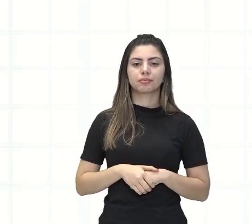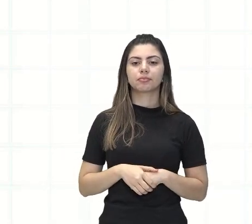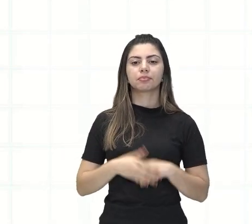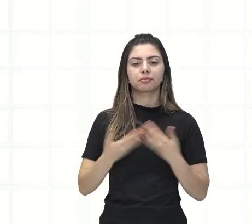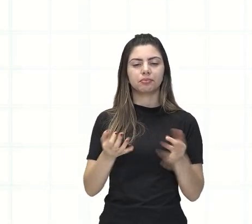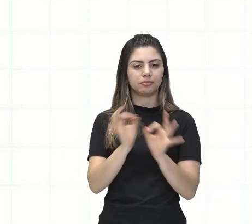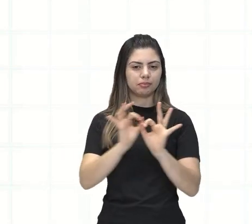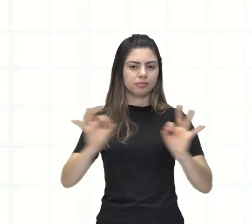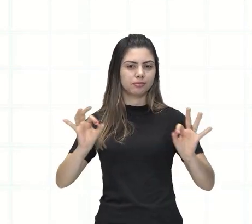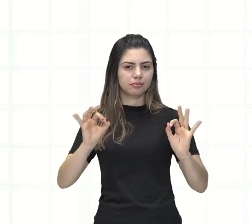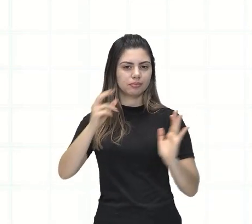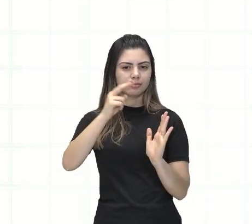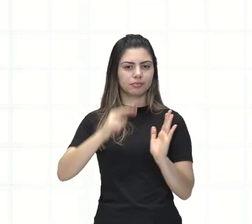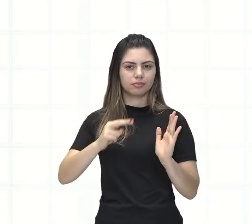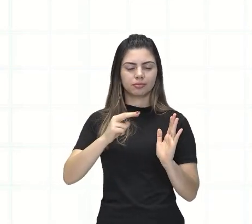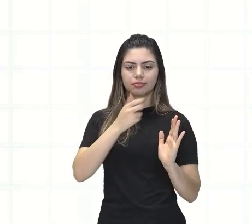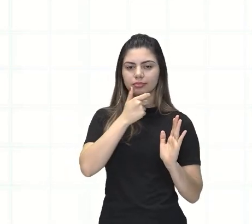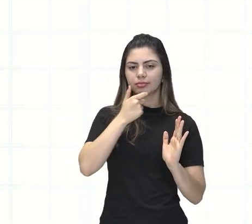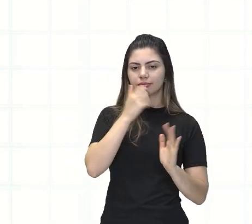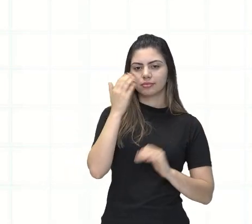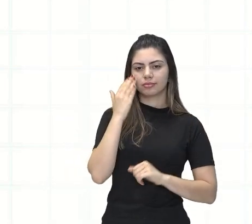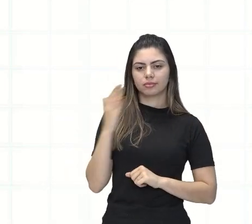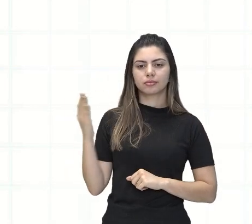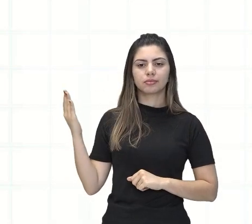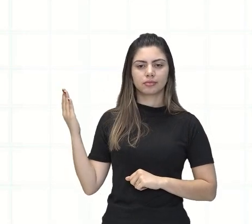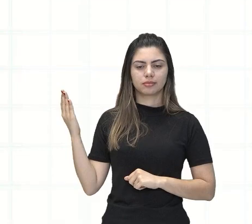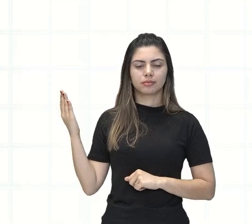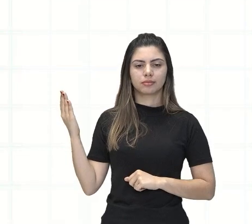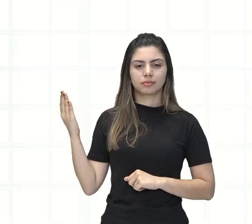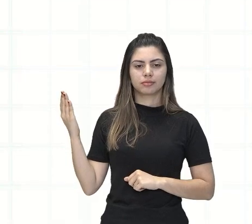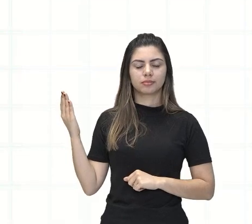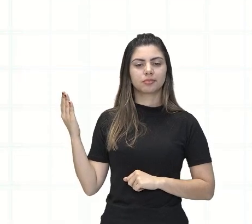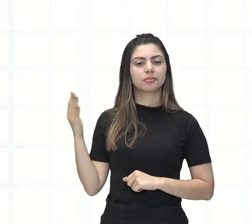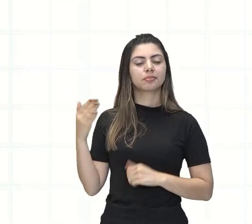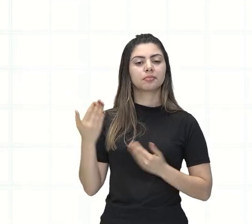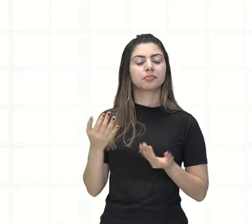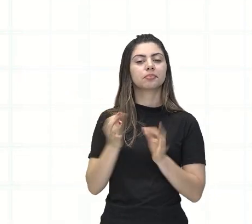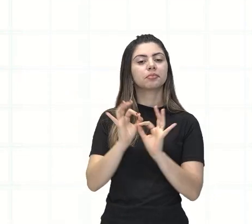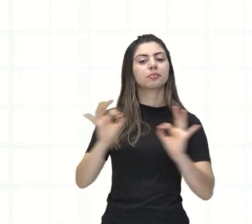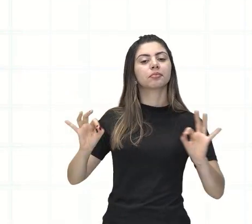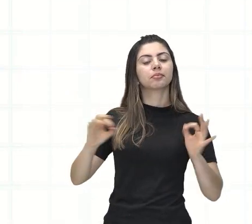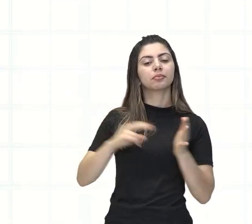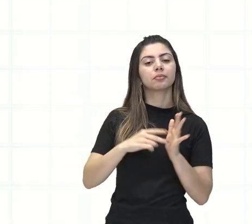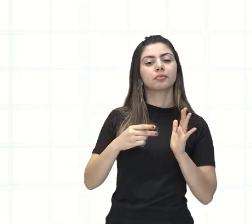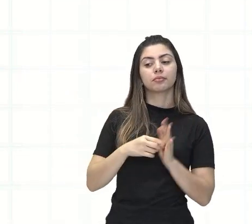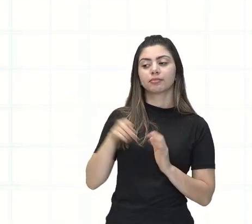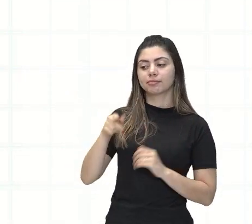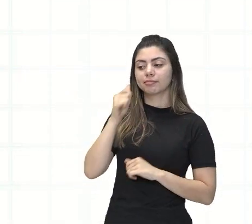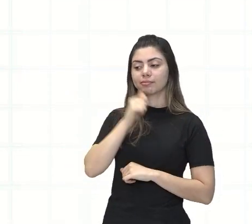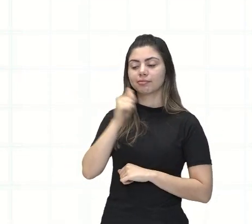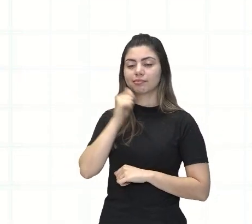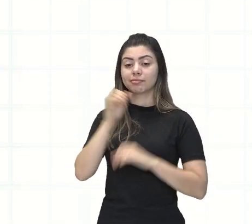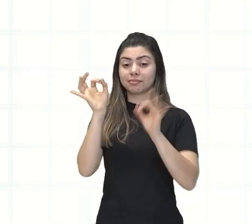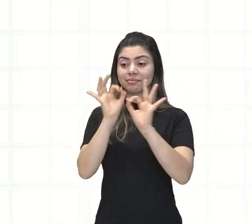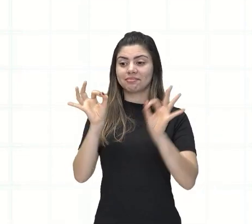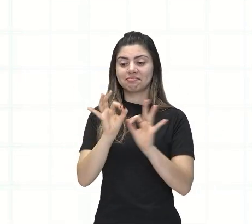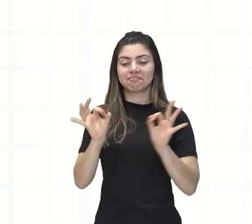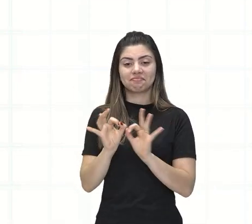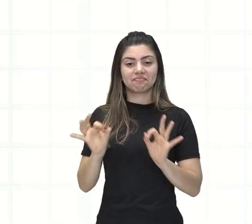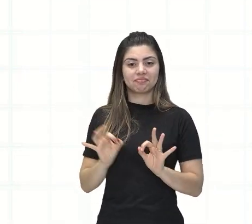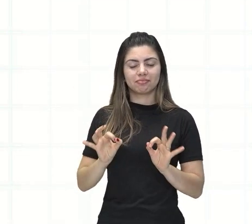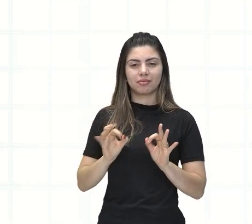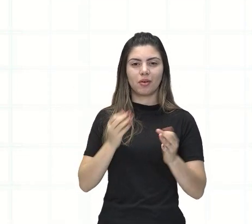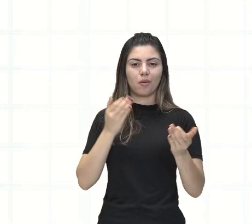today than she was yesterday. Então, ela está mais feliz hoje do que